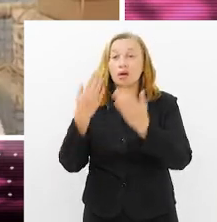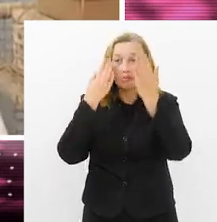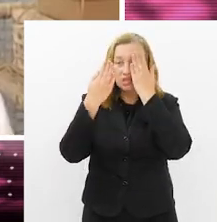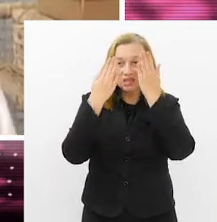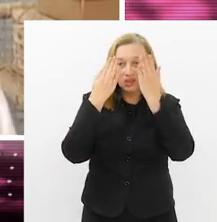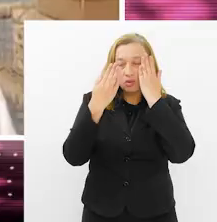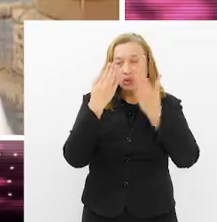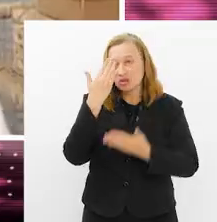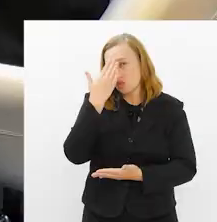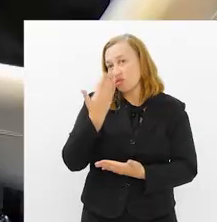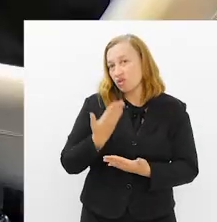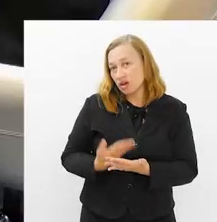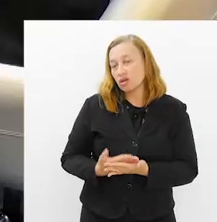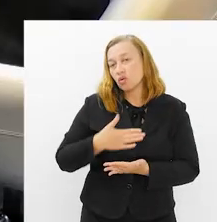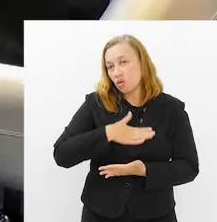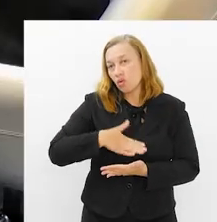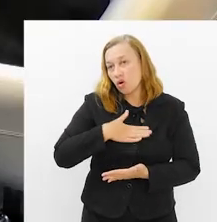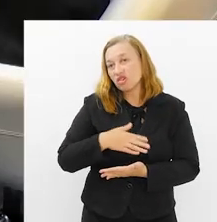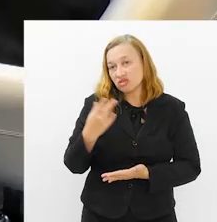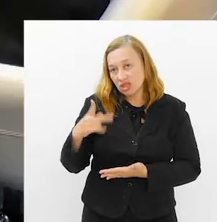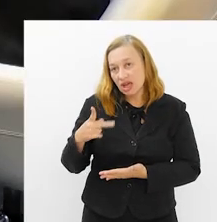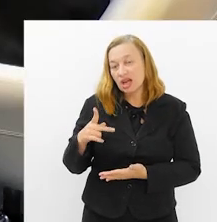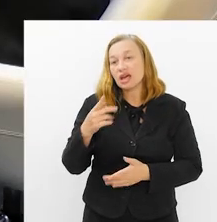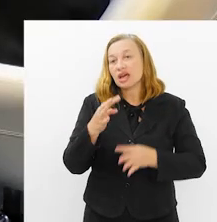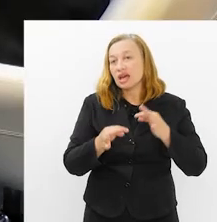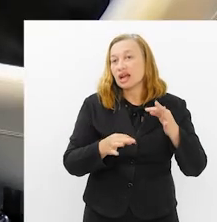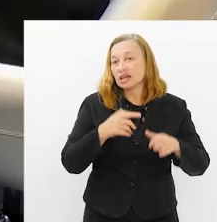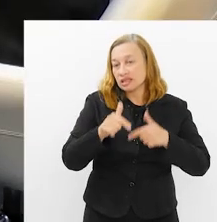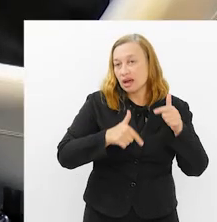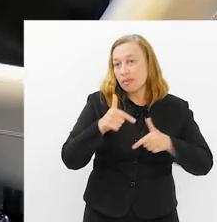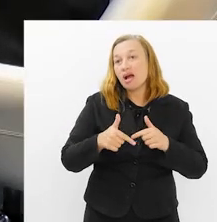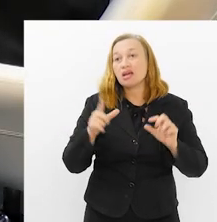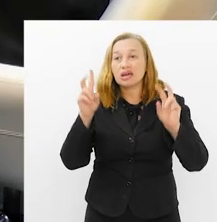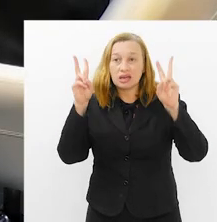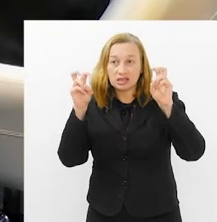eu tenho, né, uma psicóloga de confiança, assim, que eu gosto